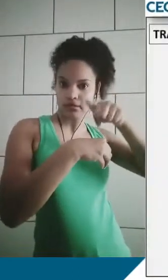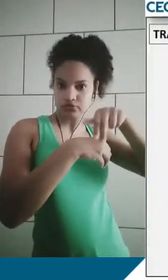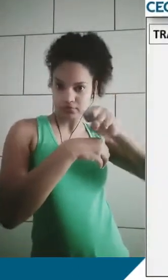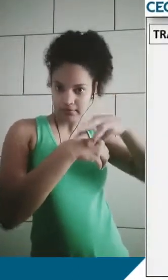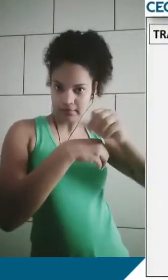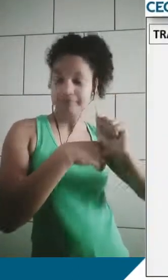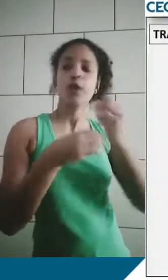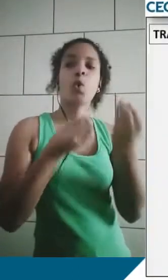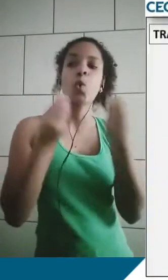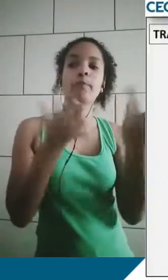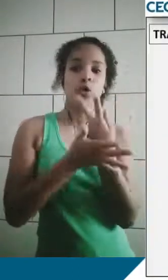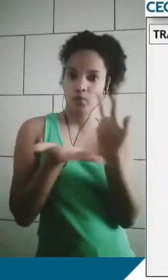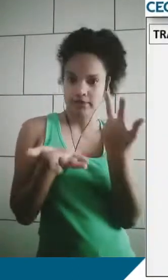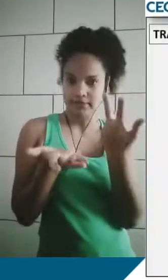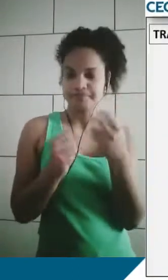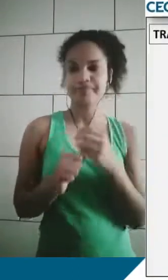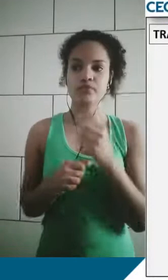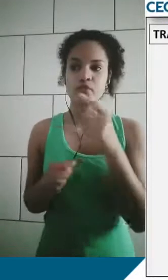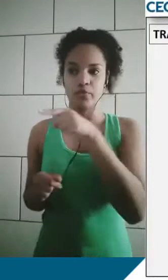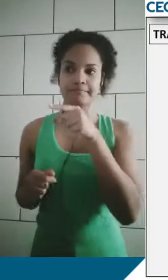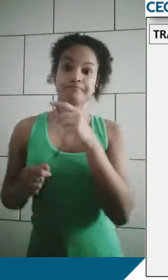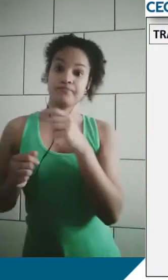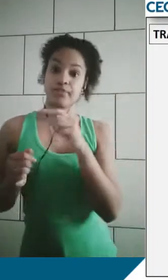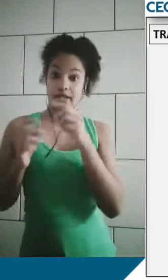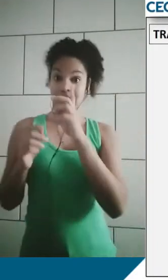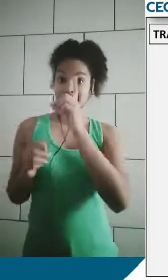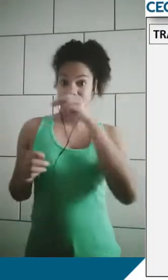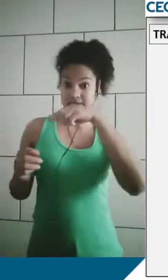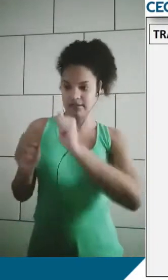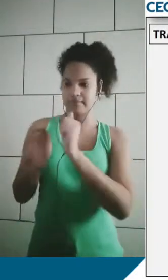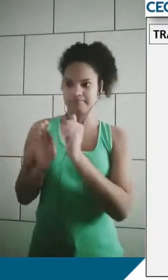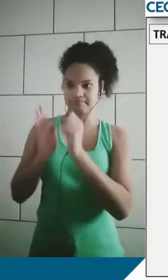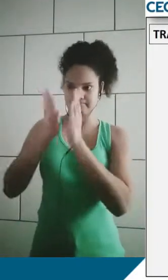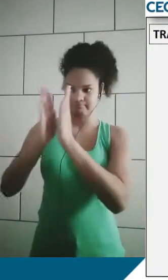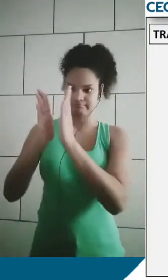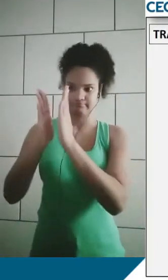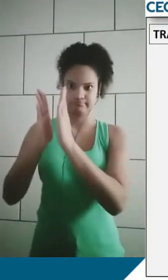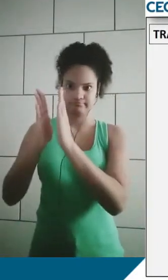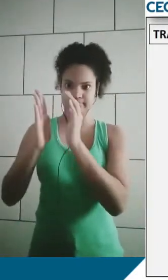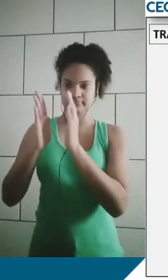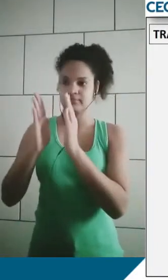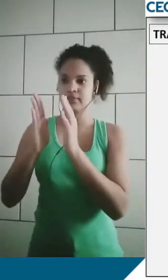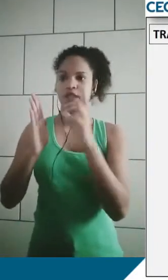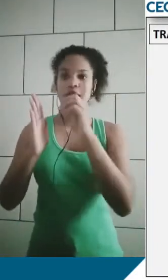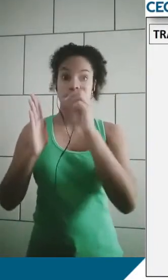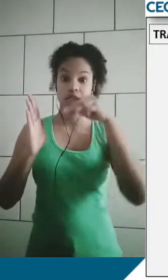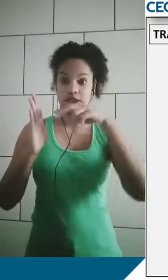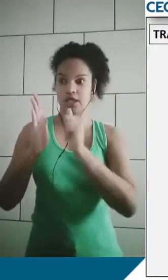Nesse fenômeno, uma das fitas da molécula de DNA que vai transcrever serve como